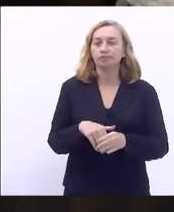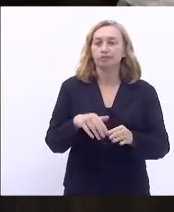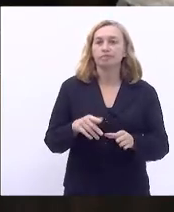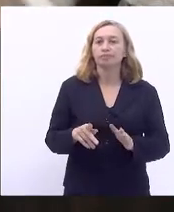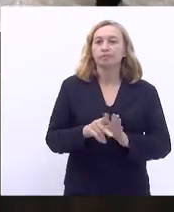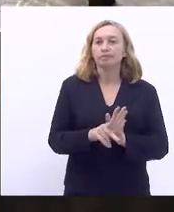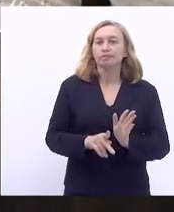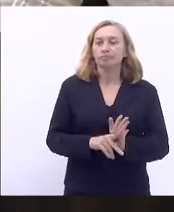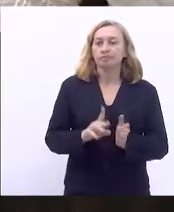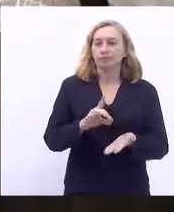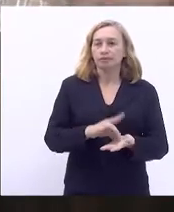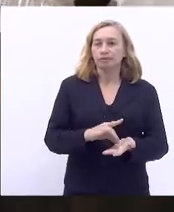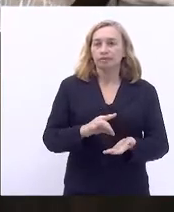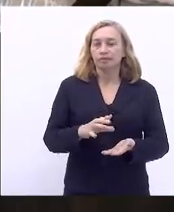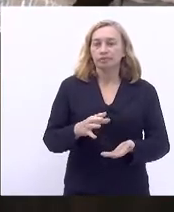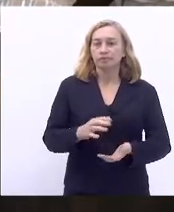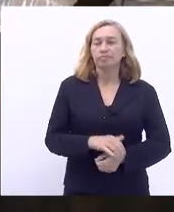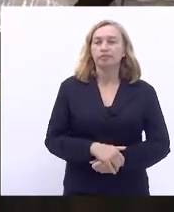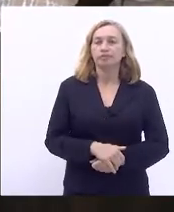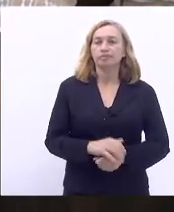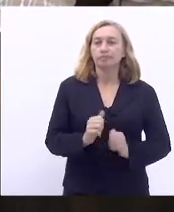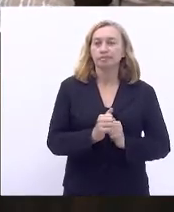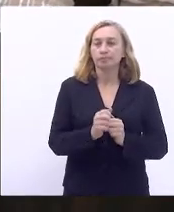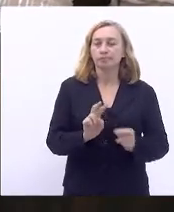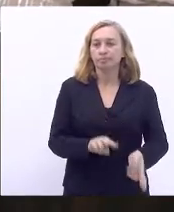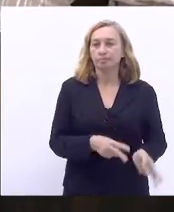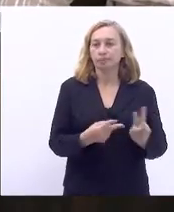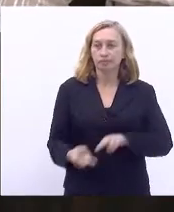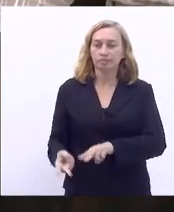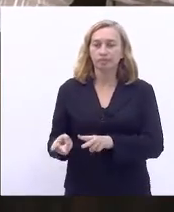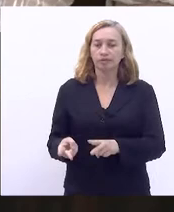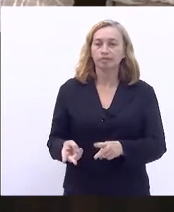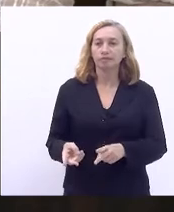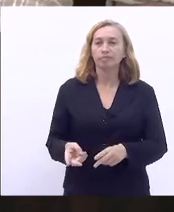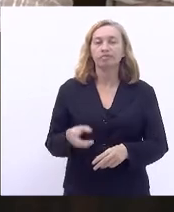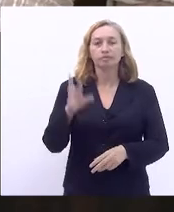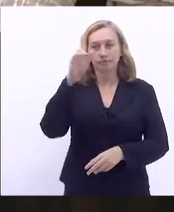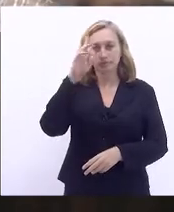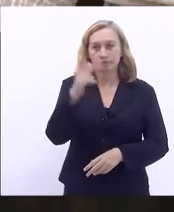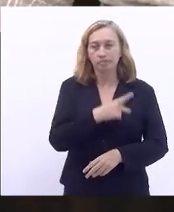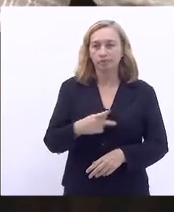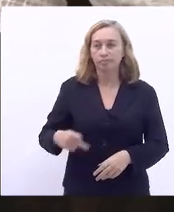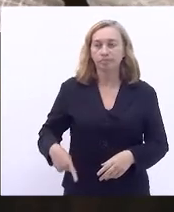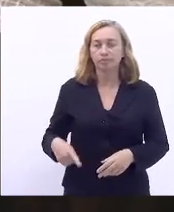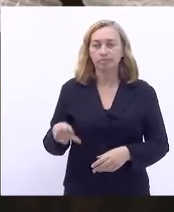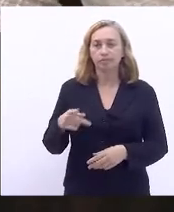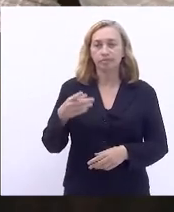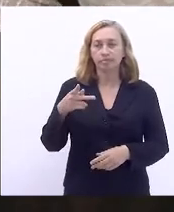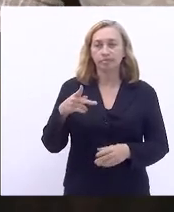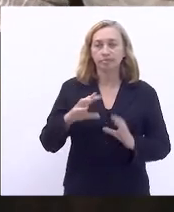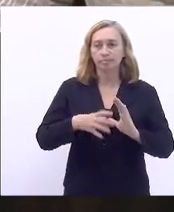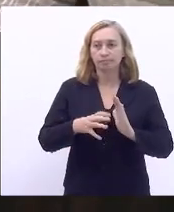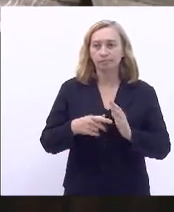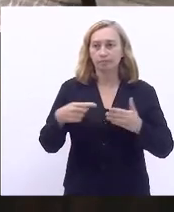salvo destaques. Para encaminhar, senhor presidente. Para encaminhar pelo pessoal,